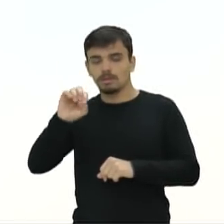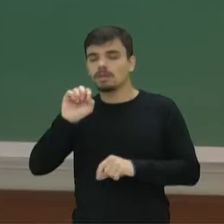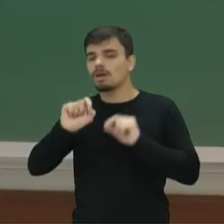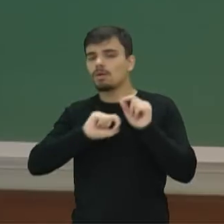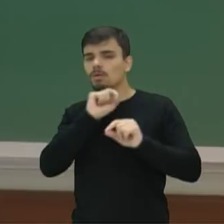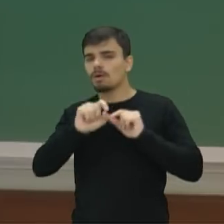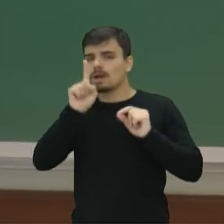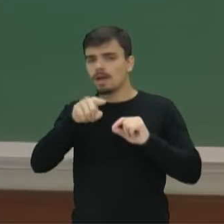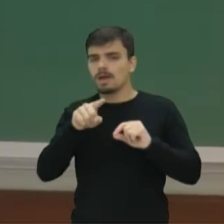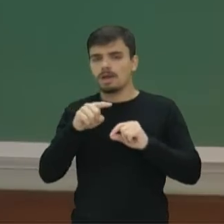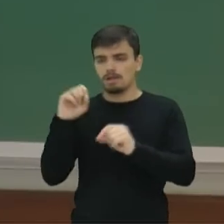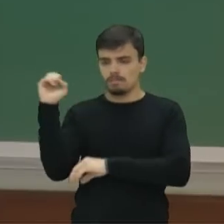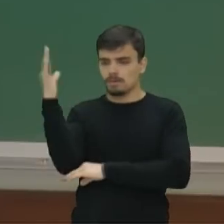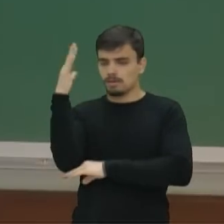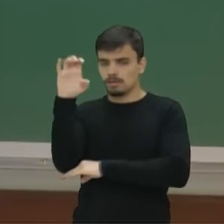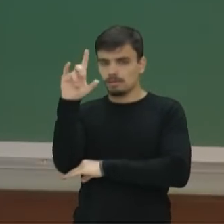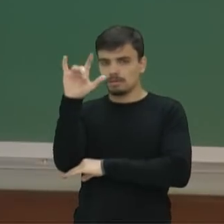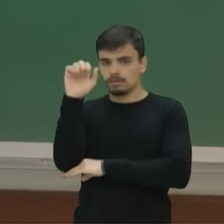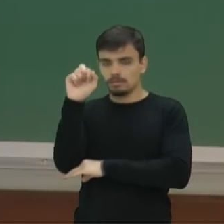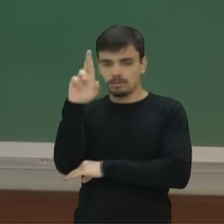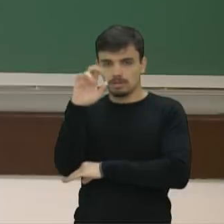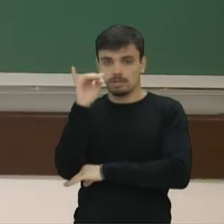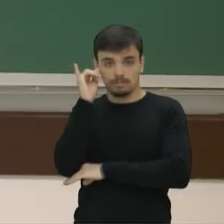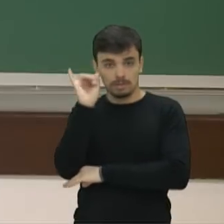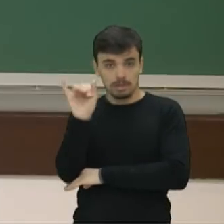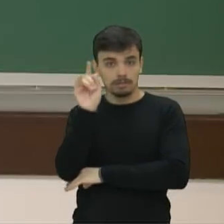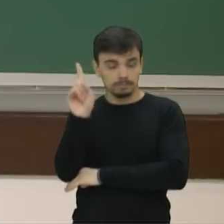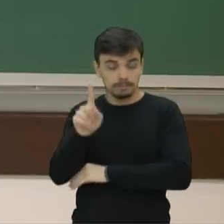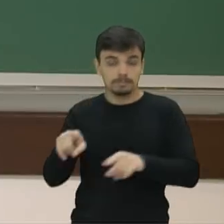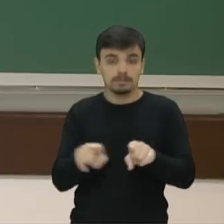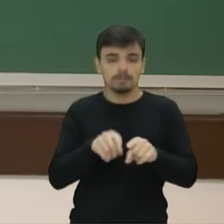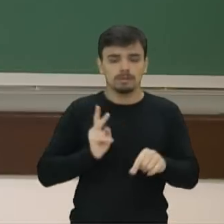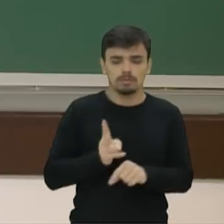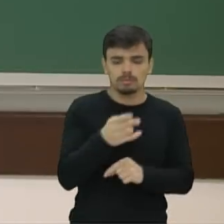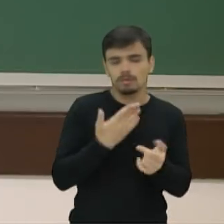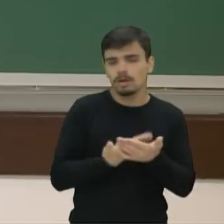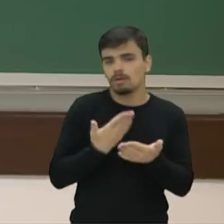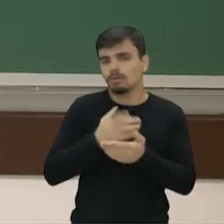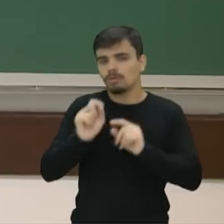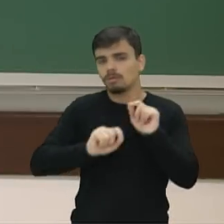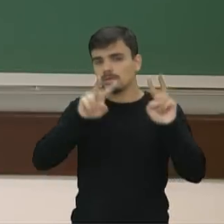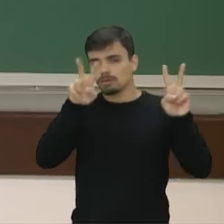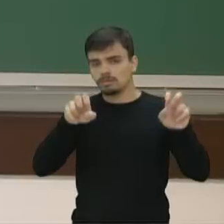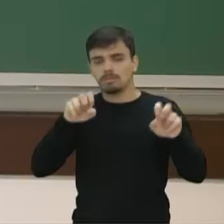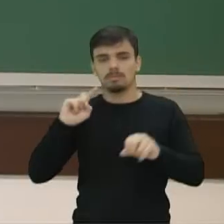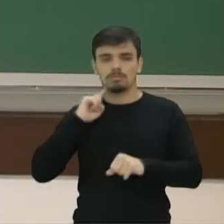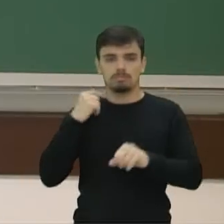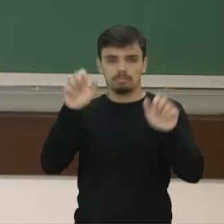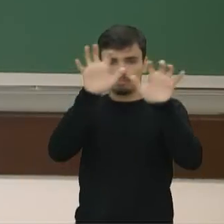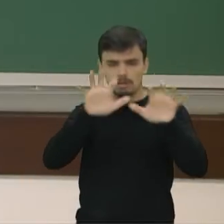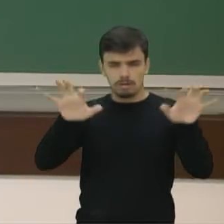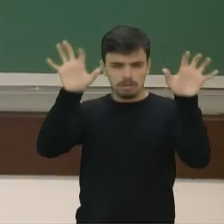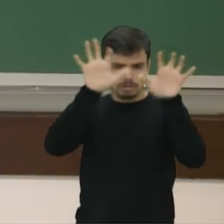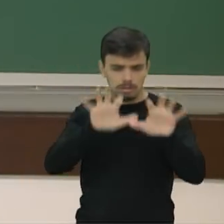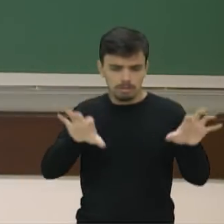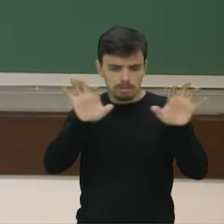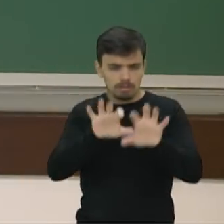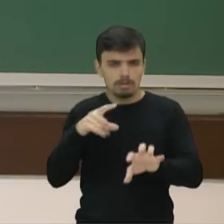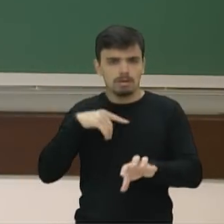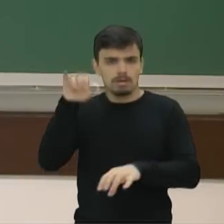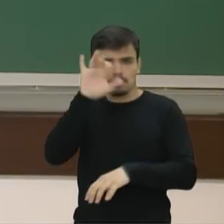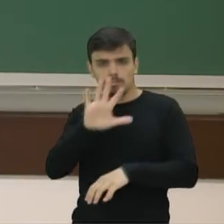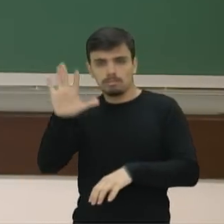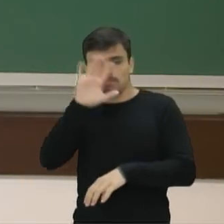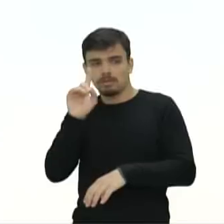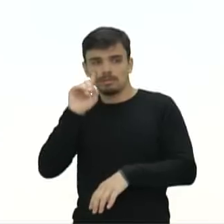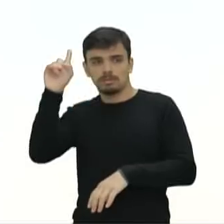justamente para prevenir o assoreamento. Agora, para a gente continuar nossa aula, nós vamos falar da poluição do ar. E essa imagem que você está